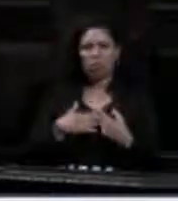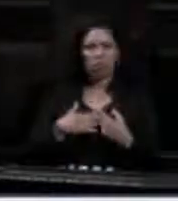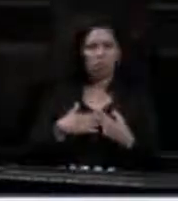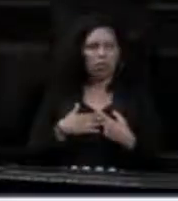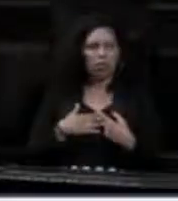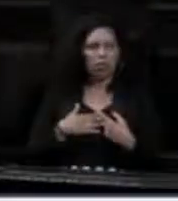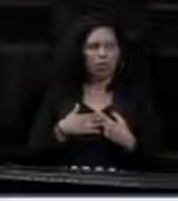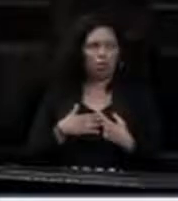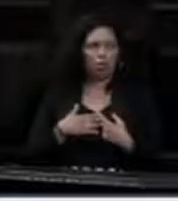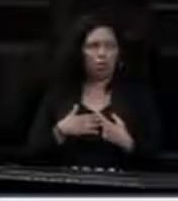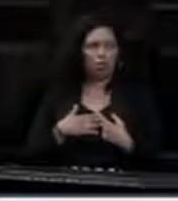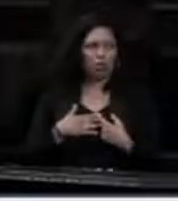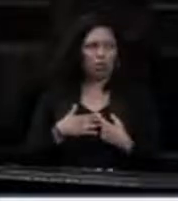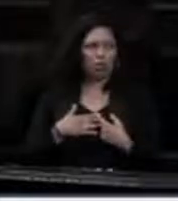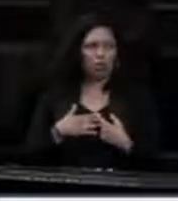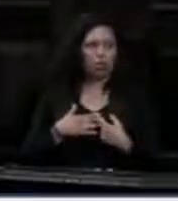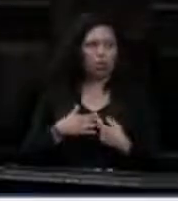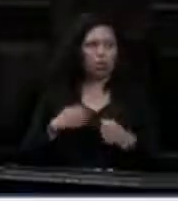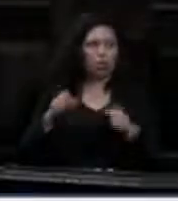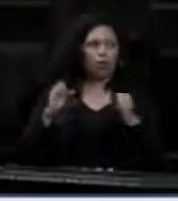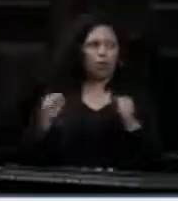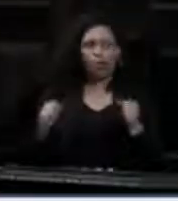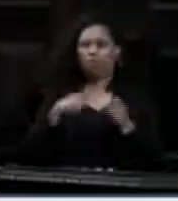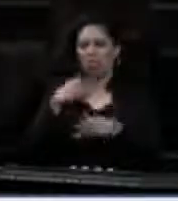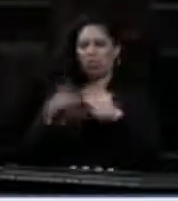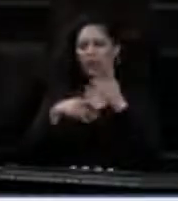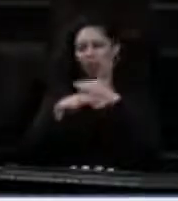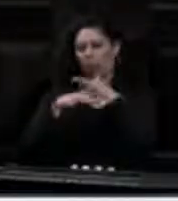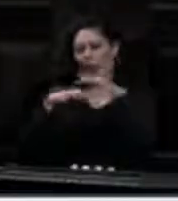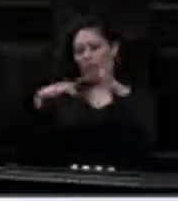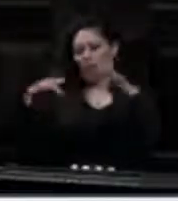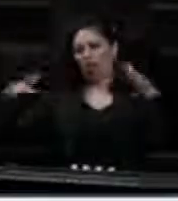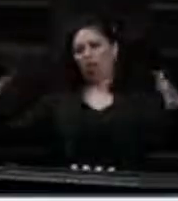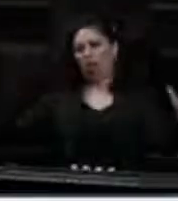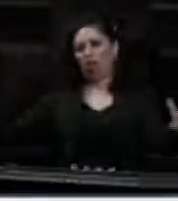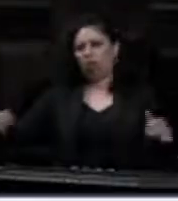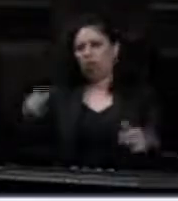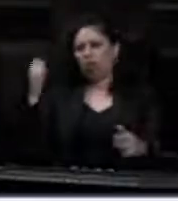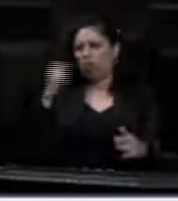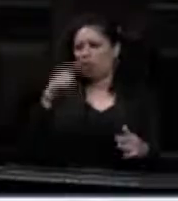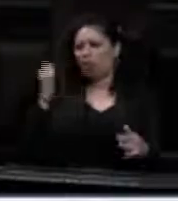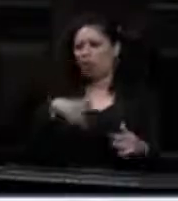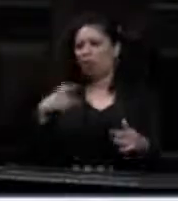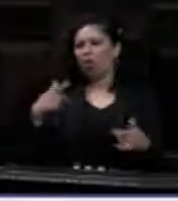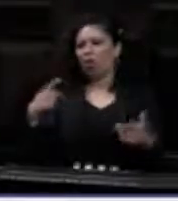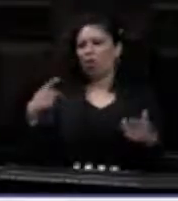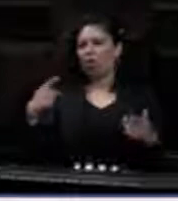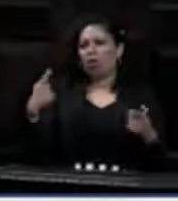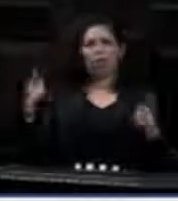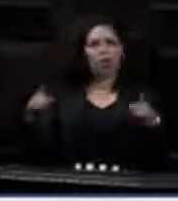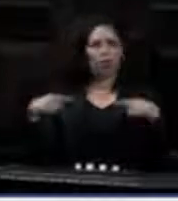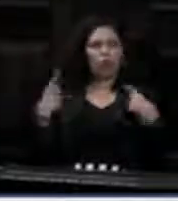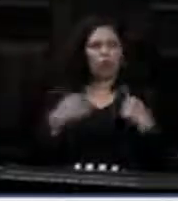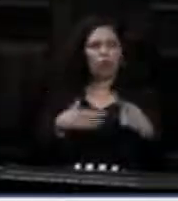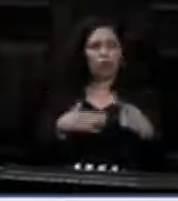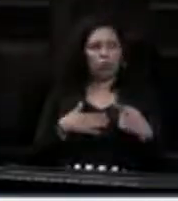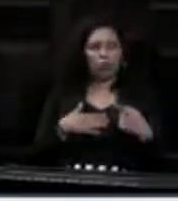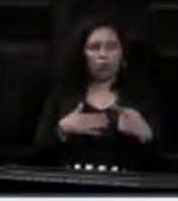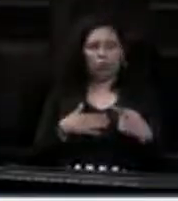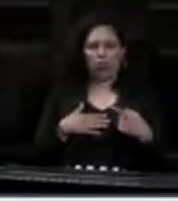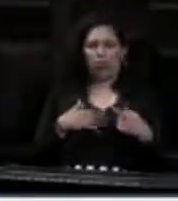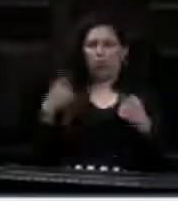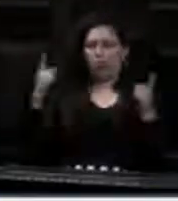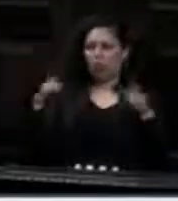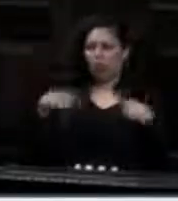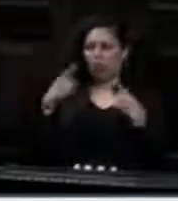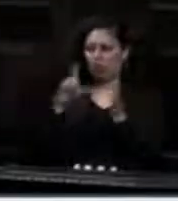que combato, podem espalhar o quanto quiserem que sou o autor da lei do Dia do Samurai, mas não se